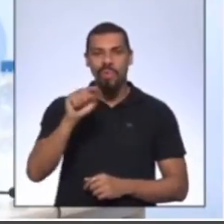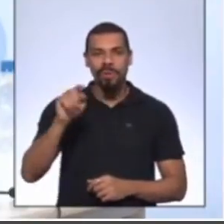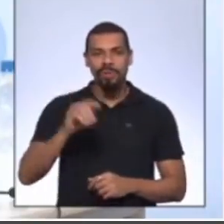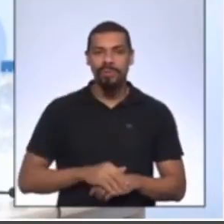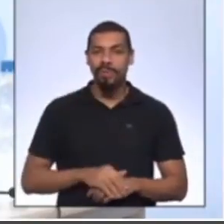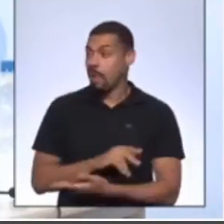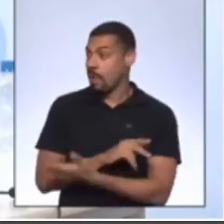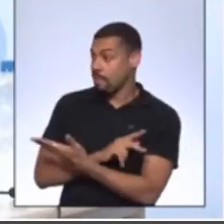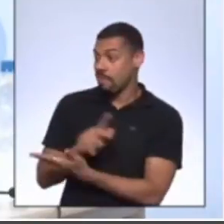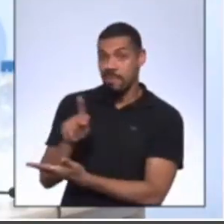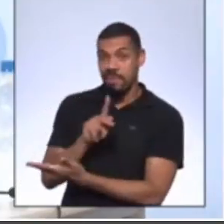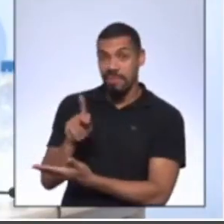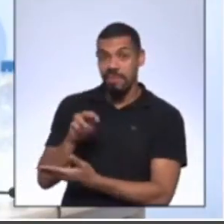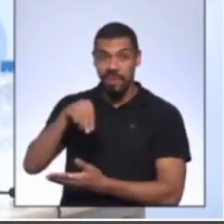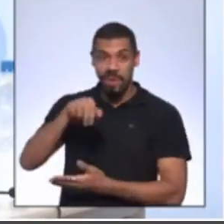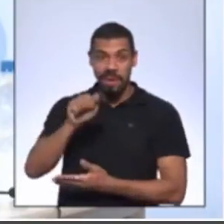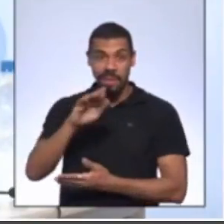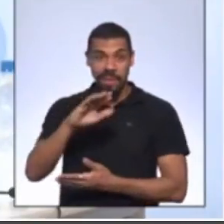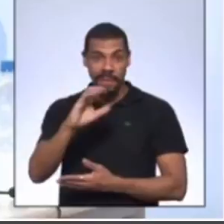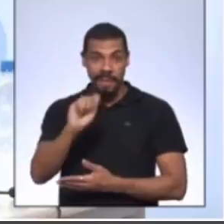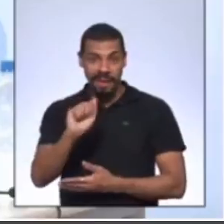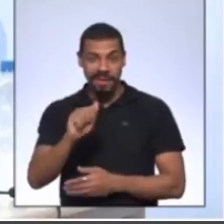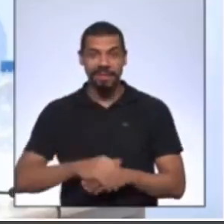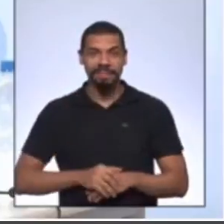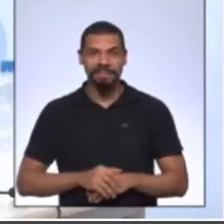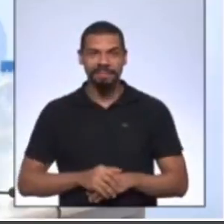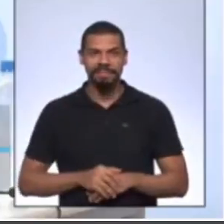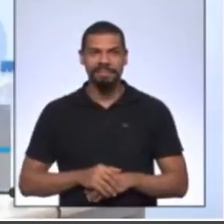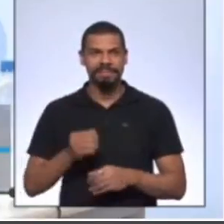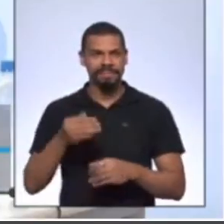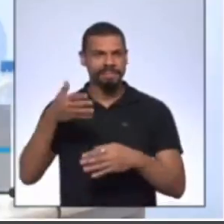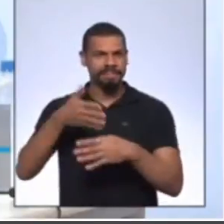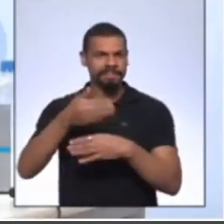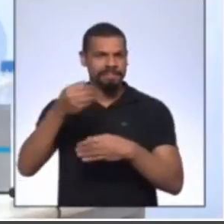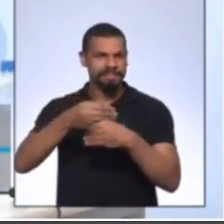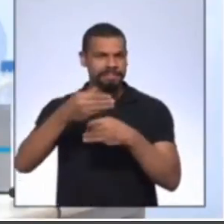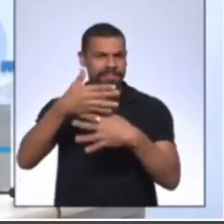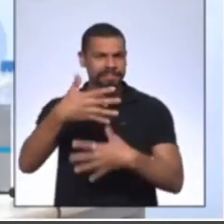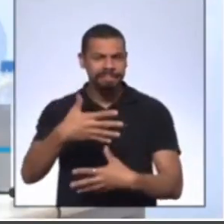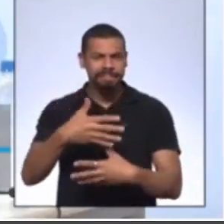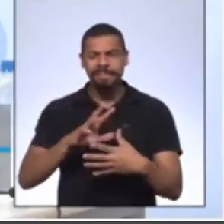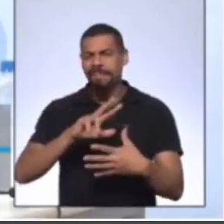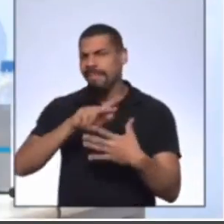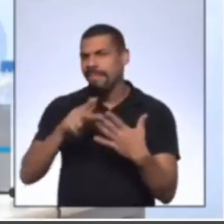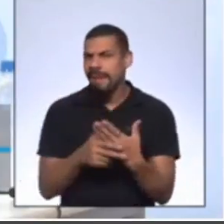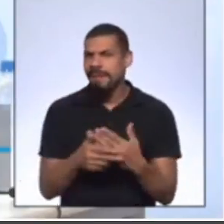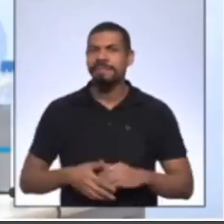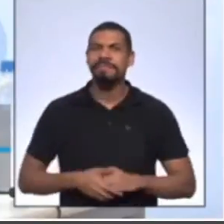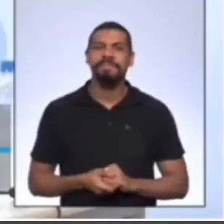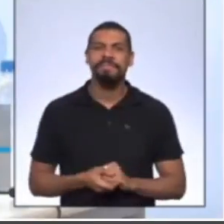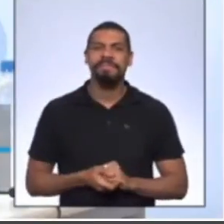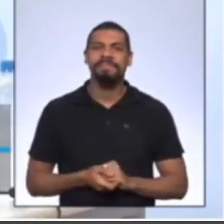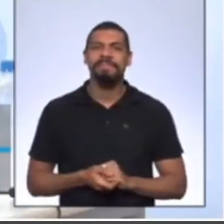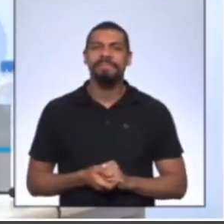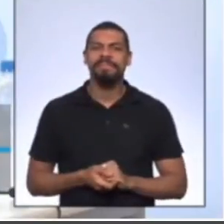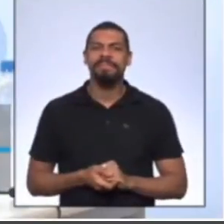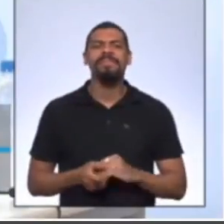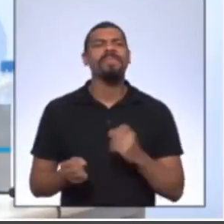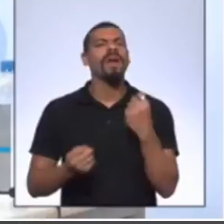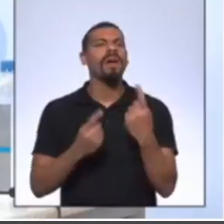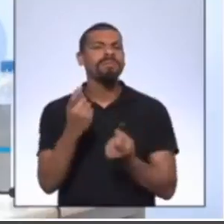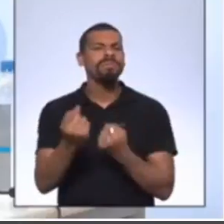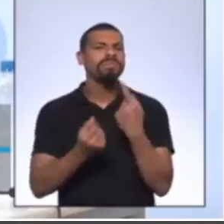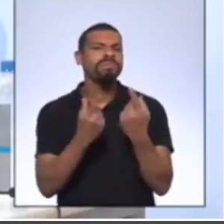com a professora márcia hoje márcia várias interações bem interessante aqui o chat hoje muita gente